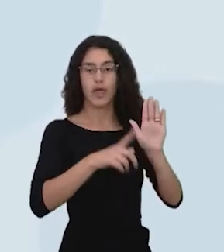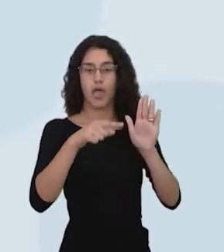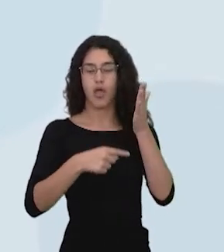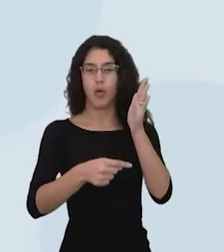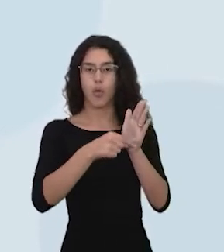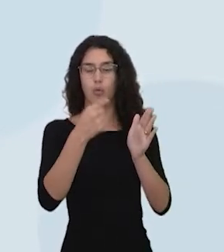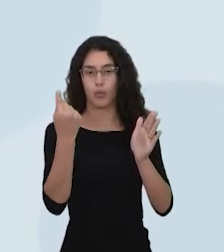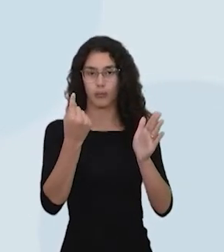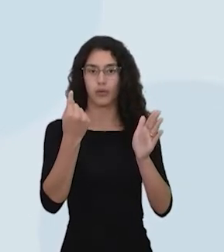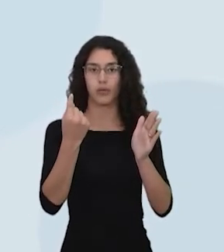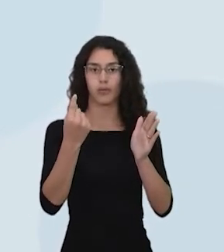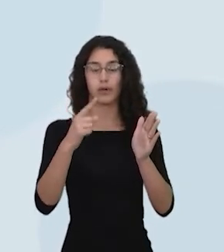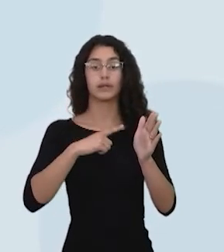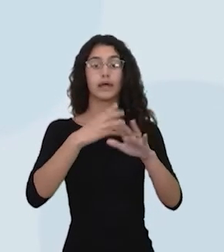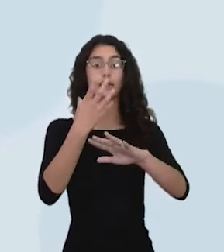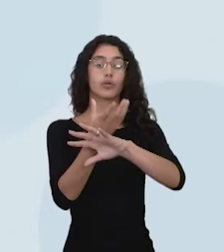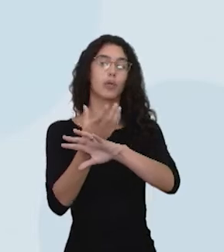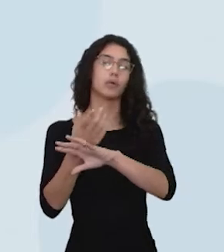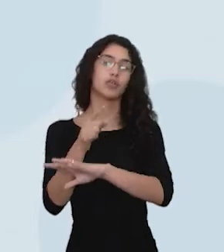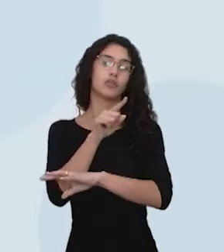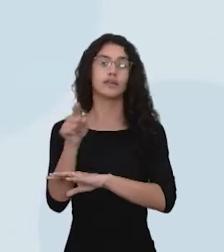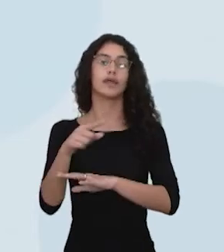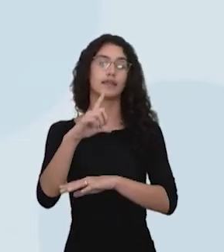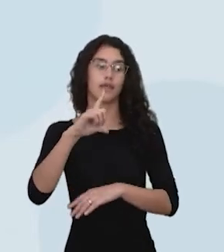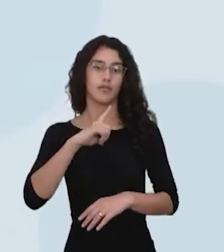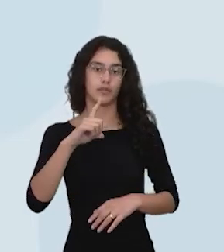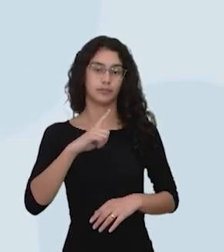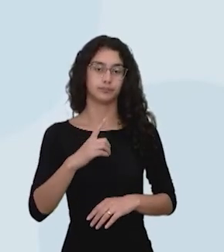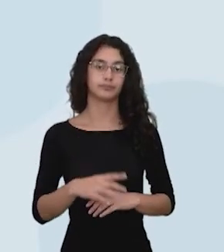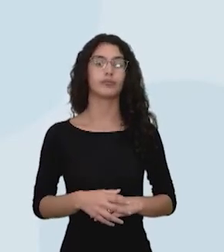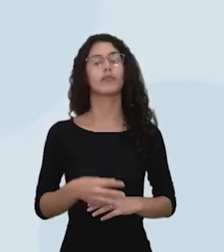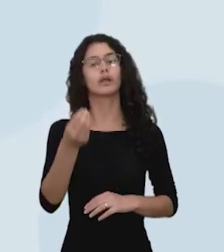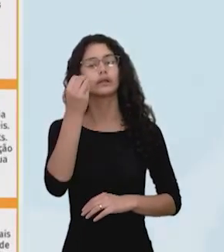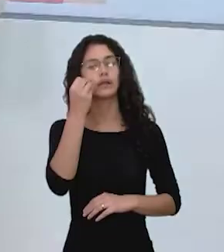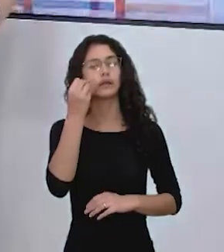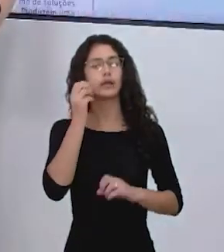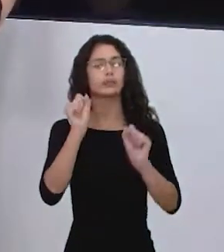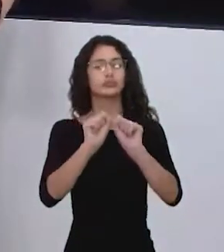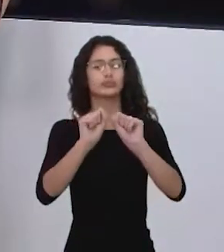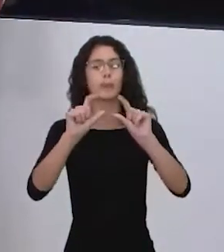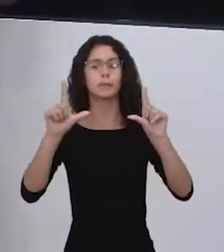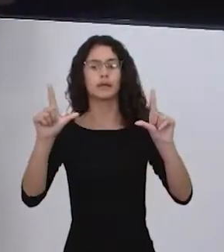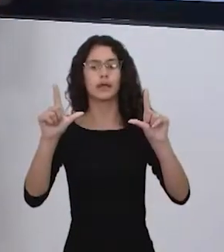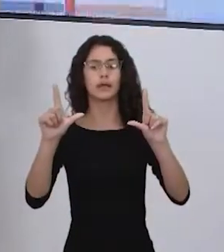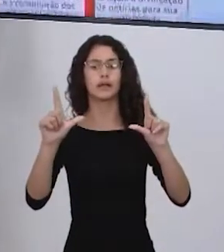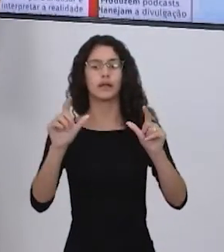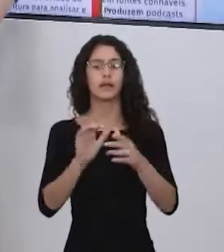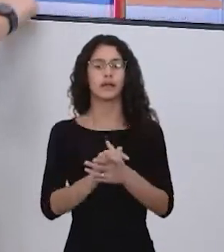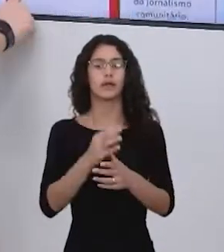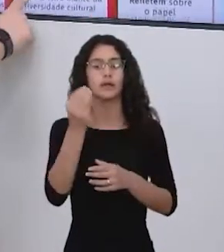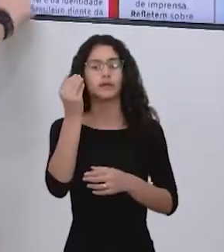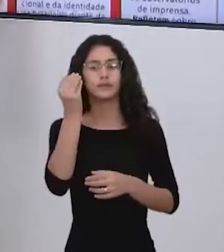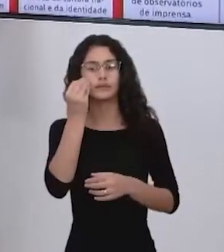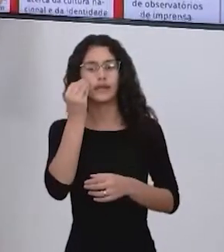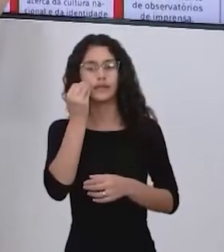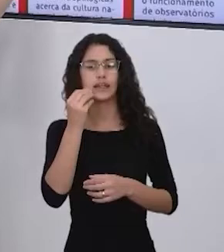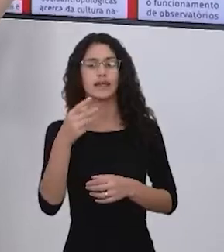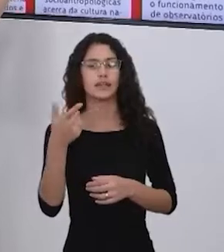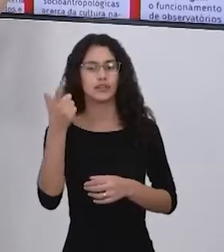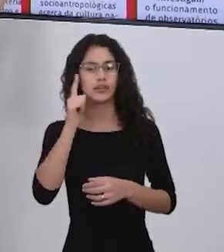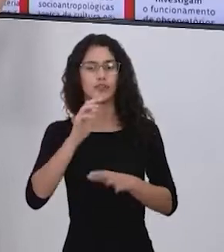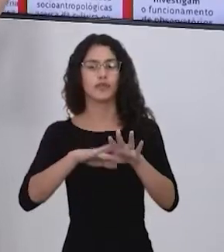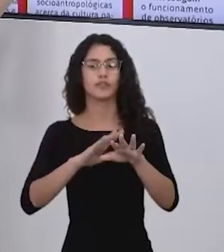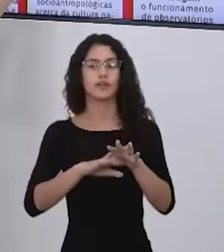uma dos componentes que vocês tiveram. Eu vou tentar dar um zoom. Eu testei esse zoom e ainda assim